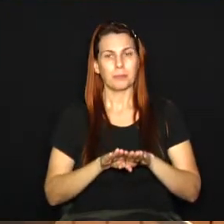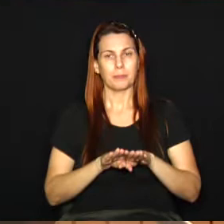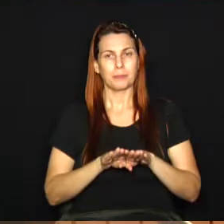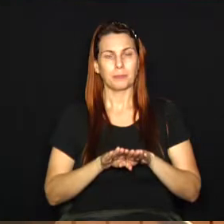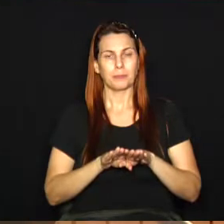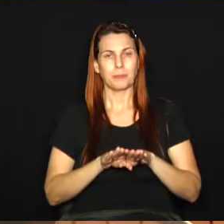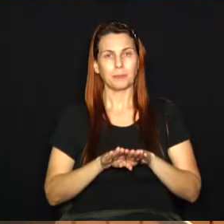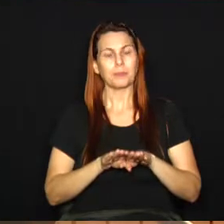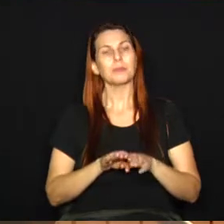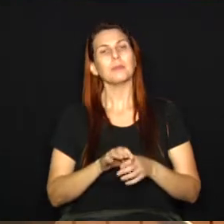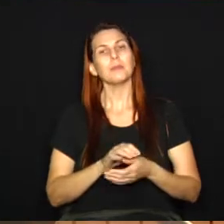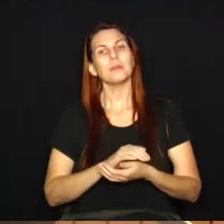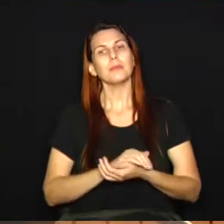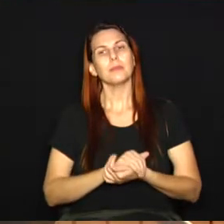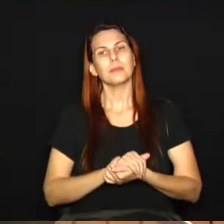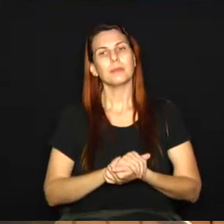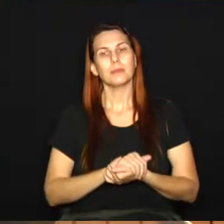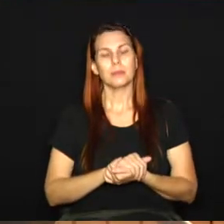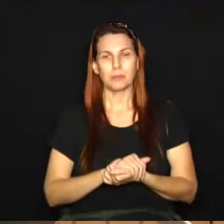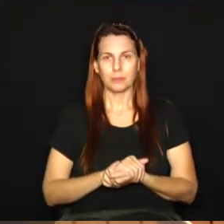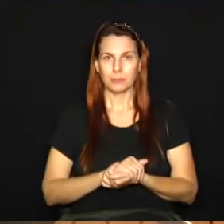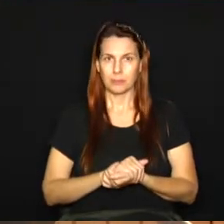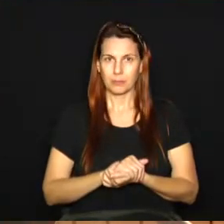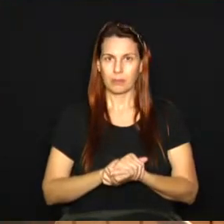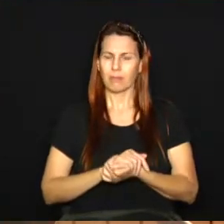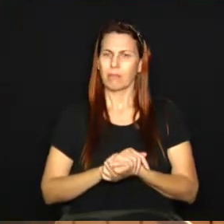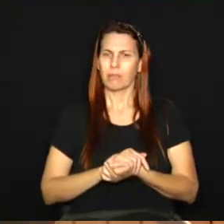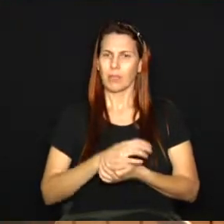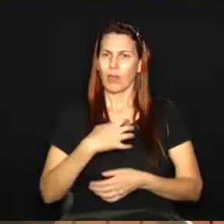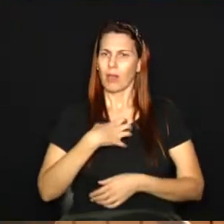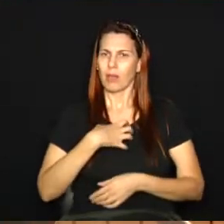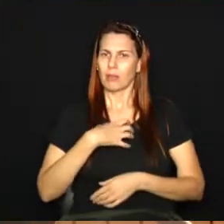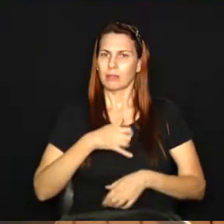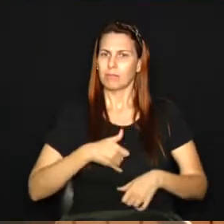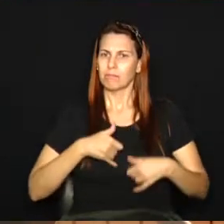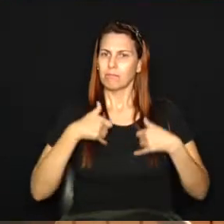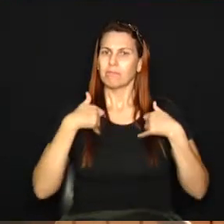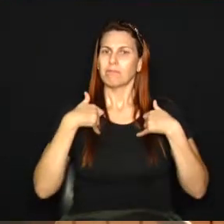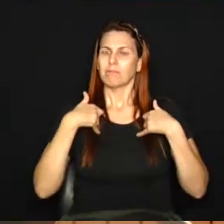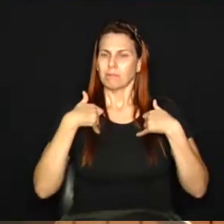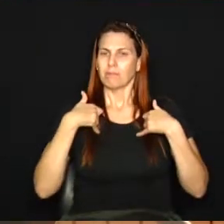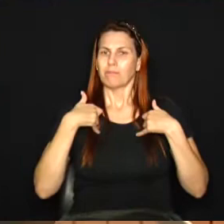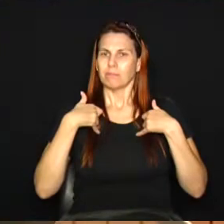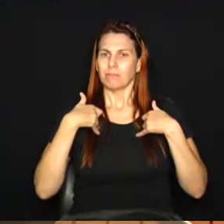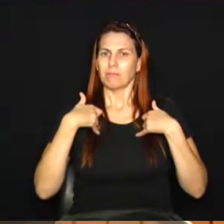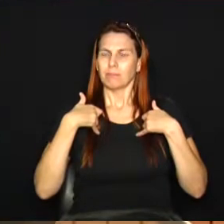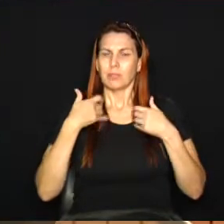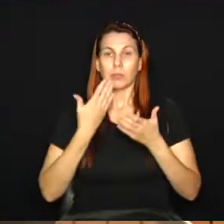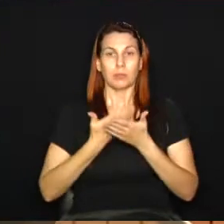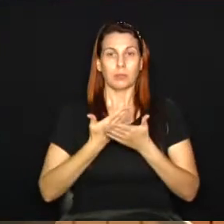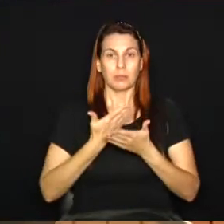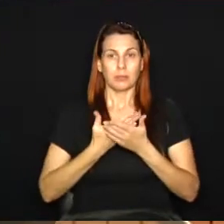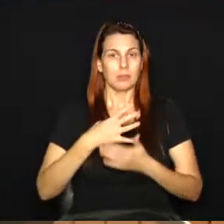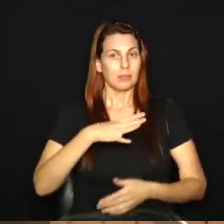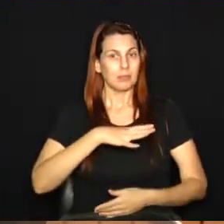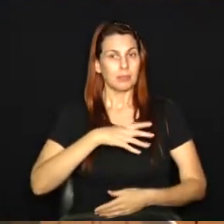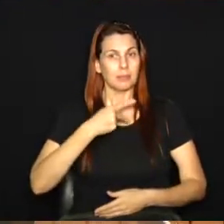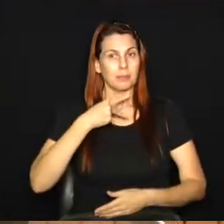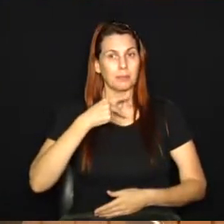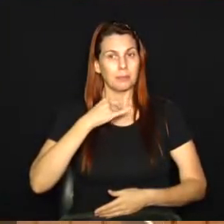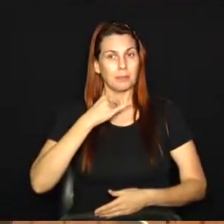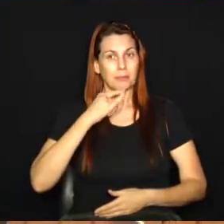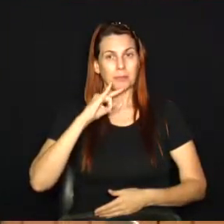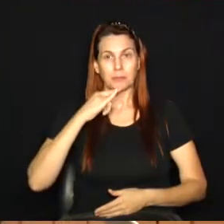eu tenho o orgulho de ter estudado em Piracicaba, feito odontologia